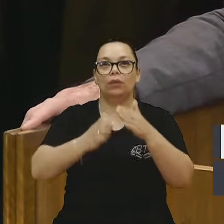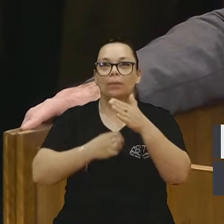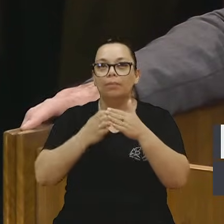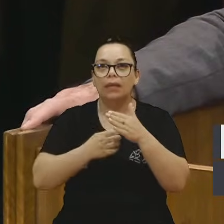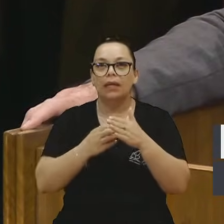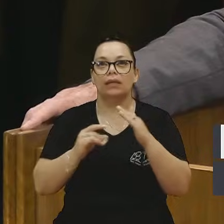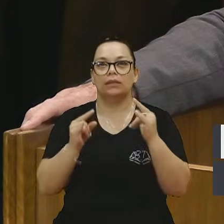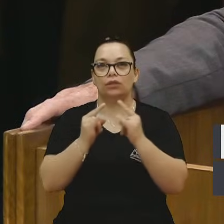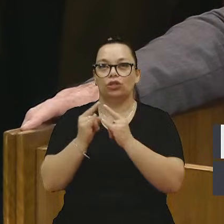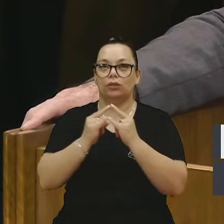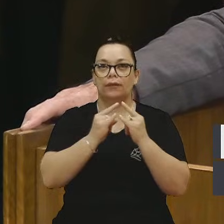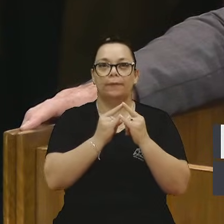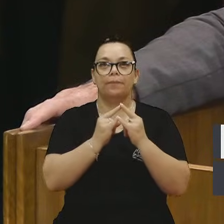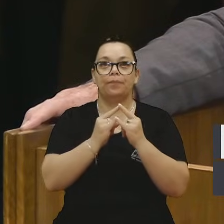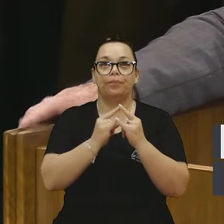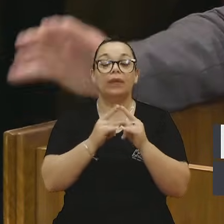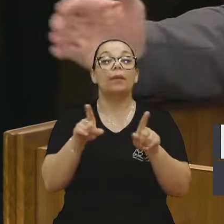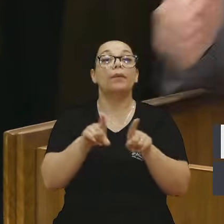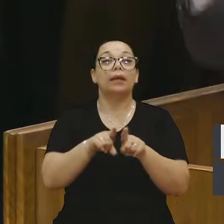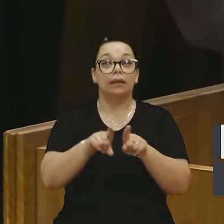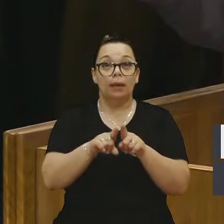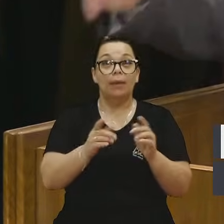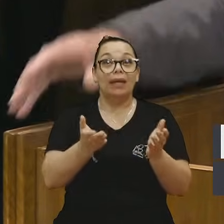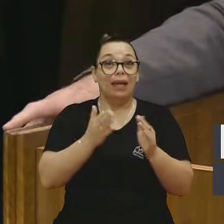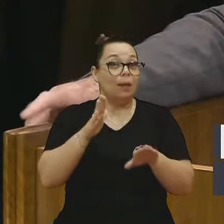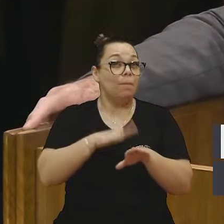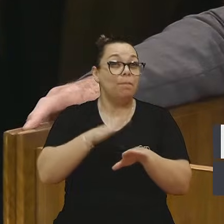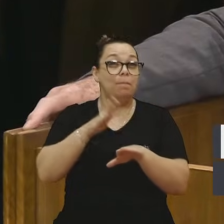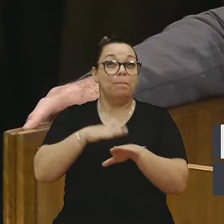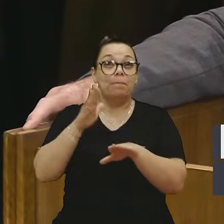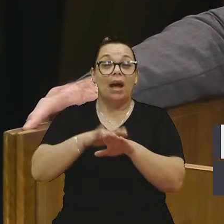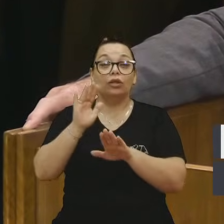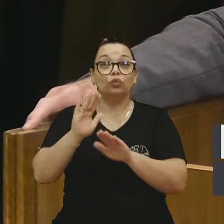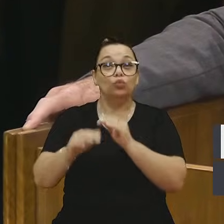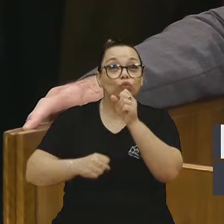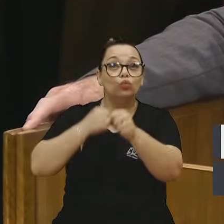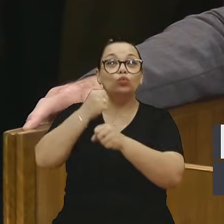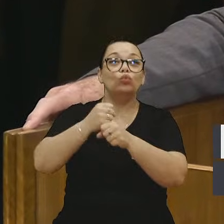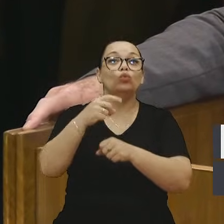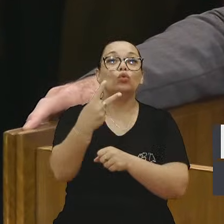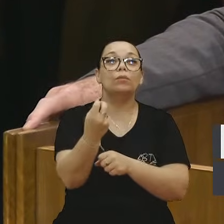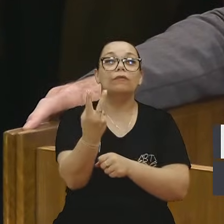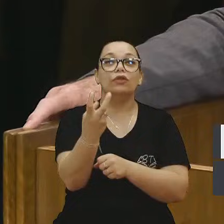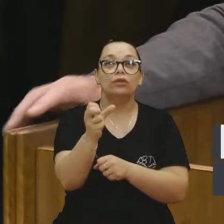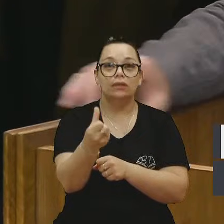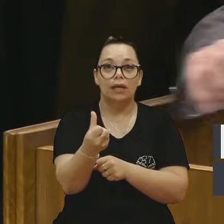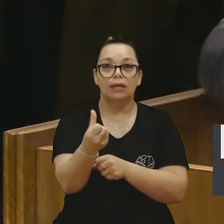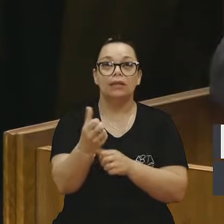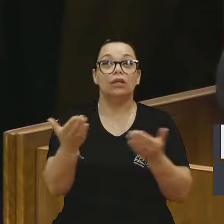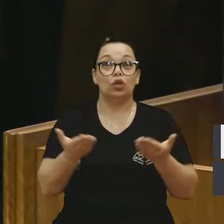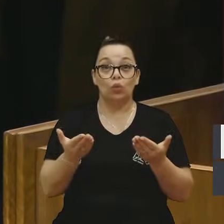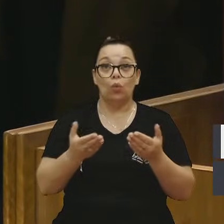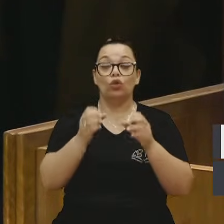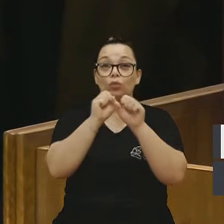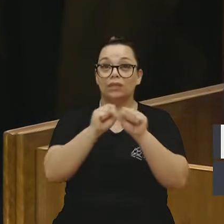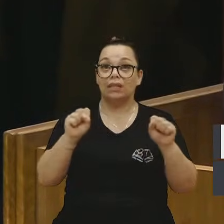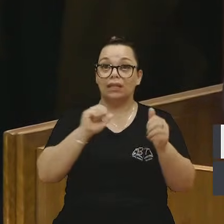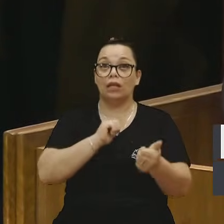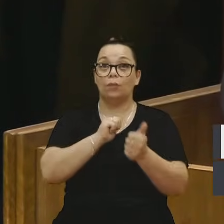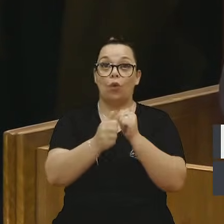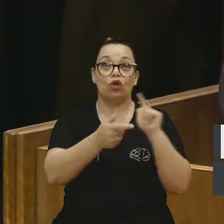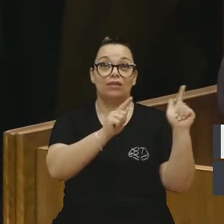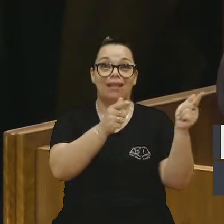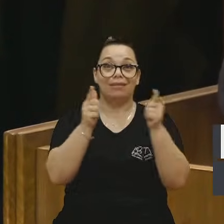entidade. Mas vocês também querem muito mais para o próximo ano. E eu, como secretário de Esporte e